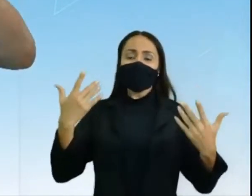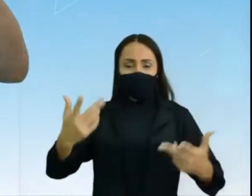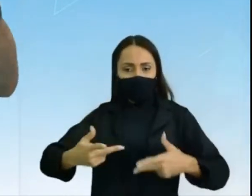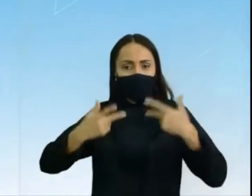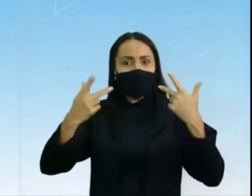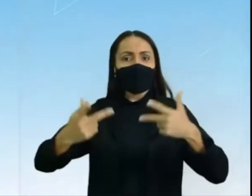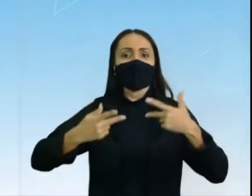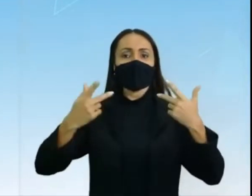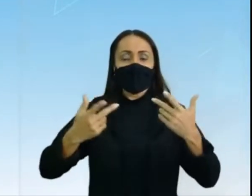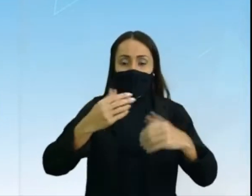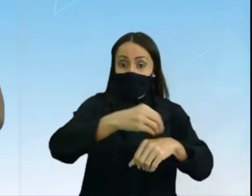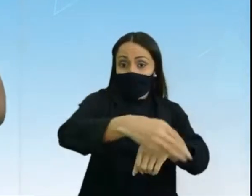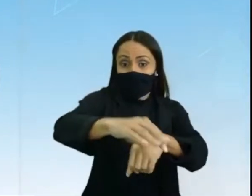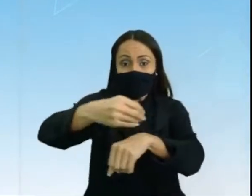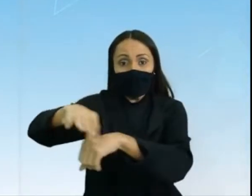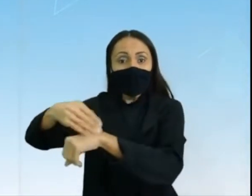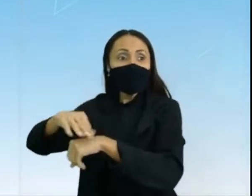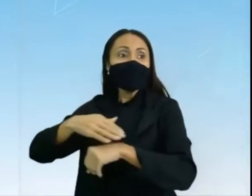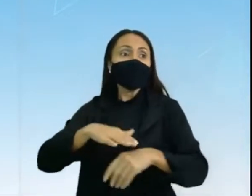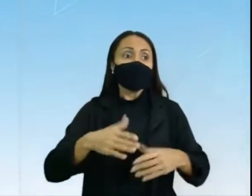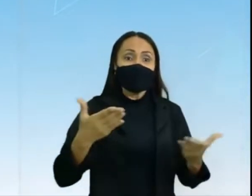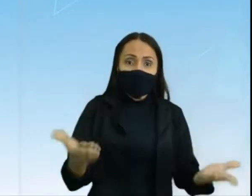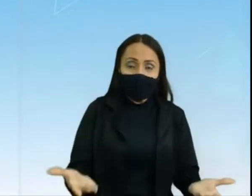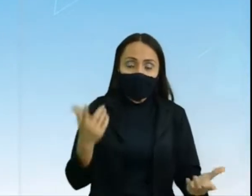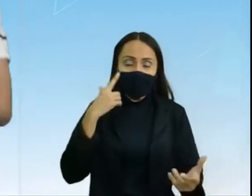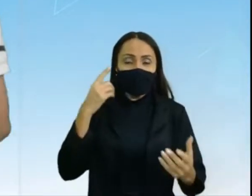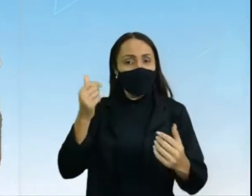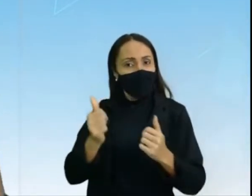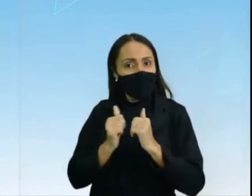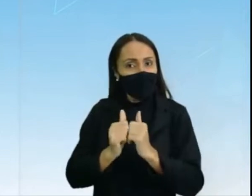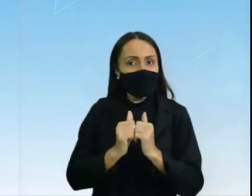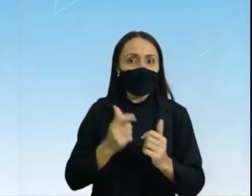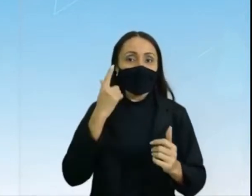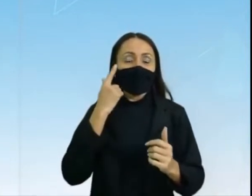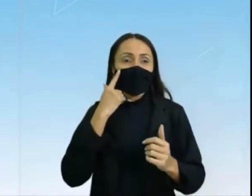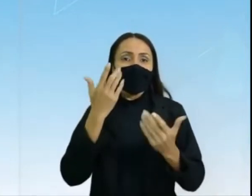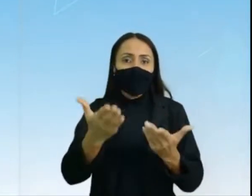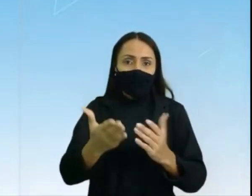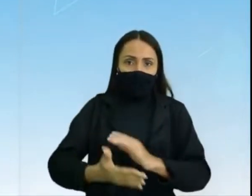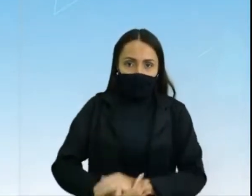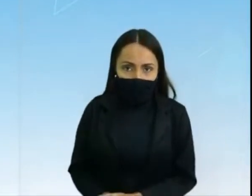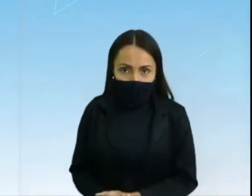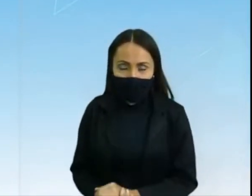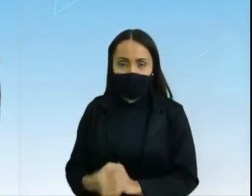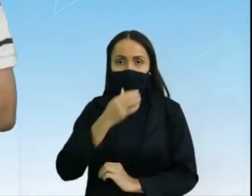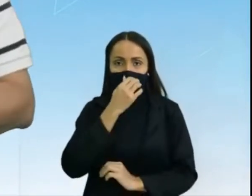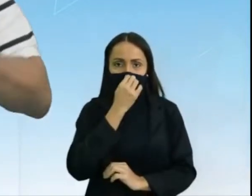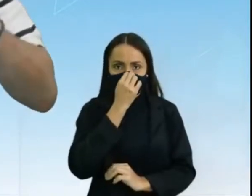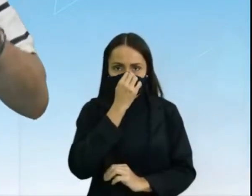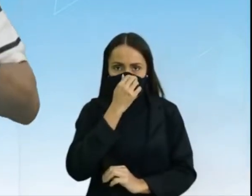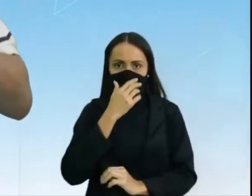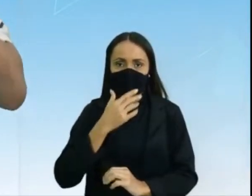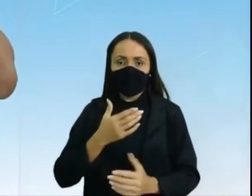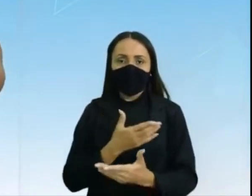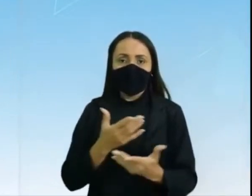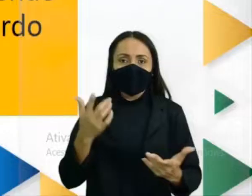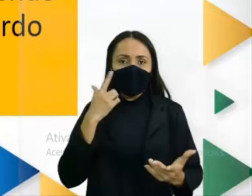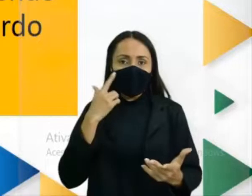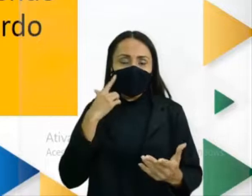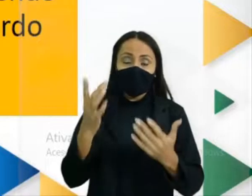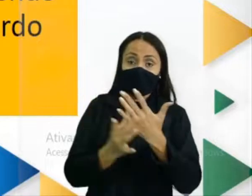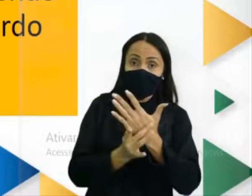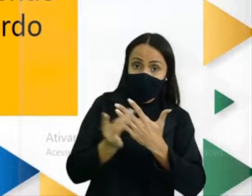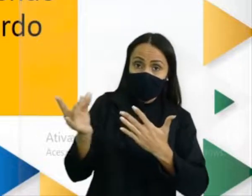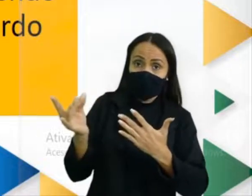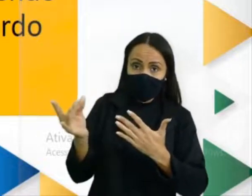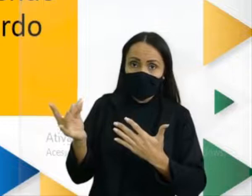tudo isso transmite uma ideia. E vamos adiante. Na tela, trago para vocês o recurso